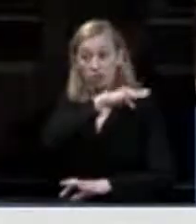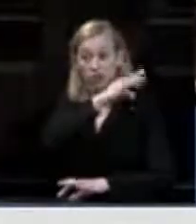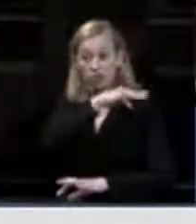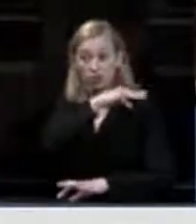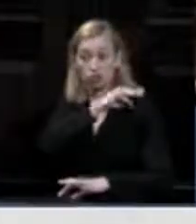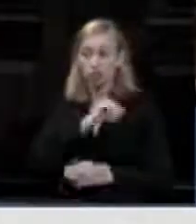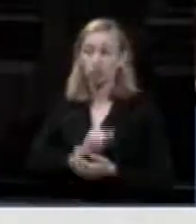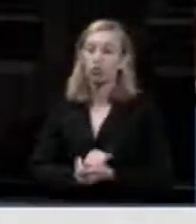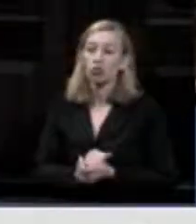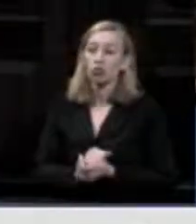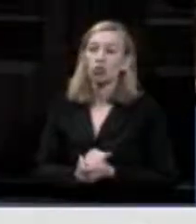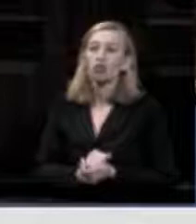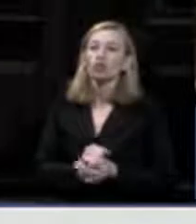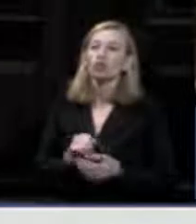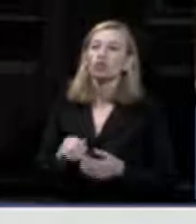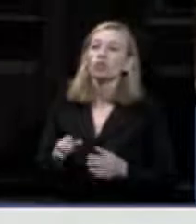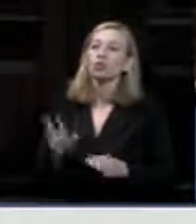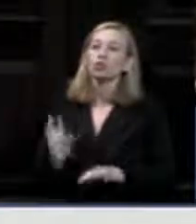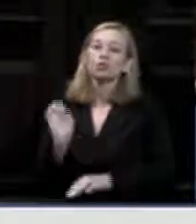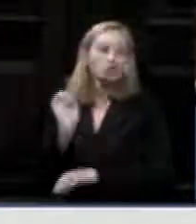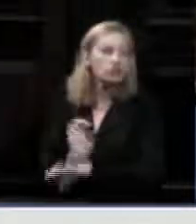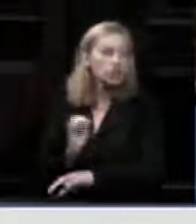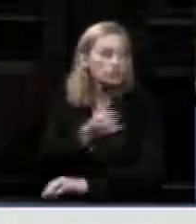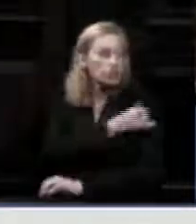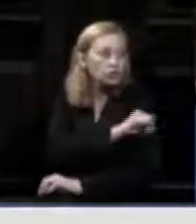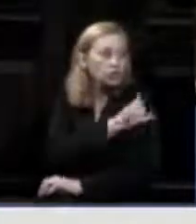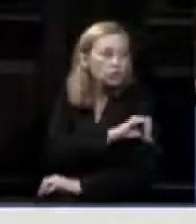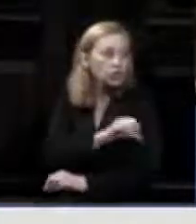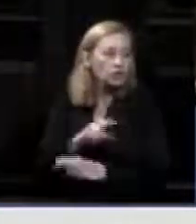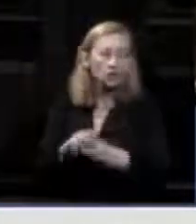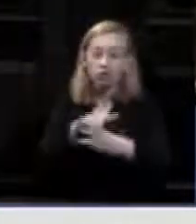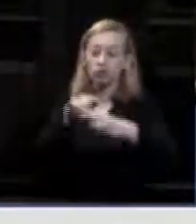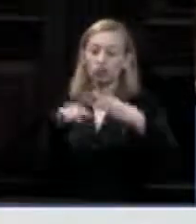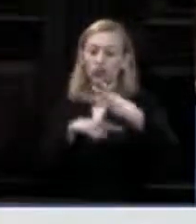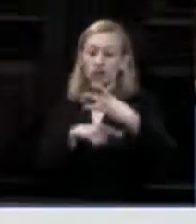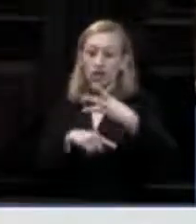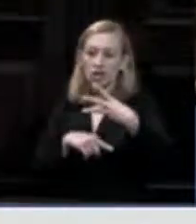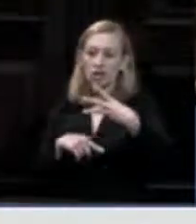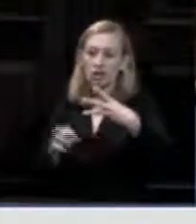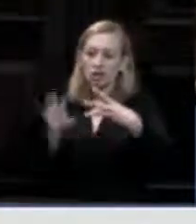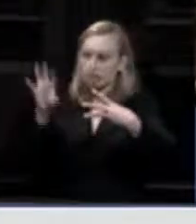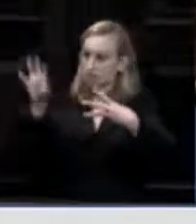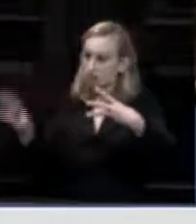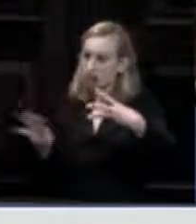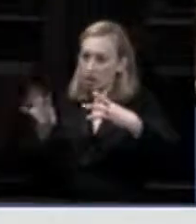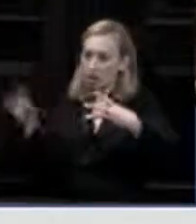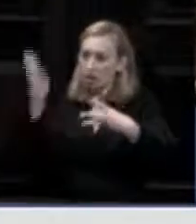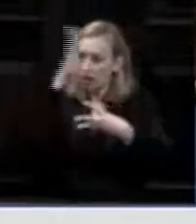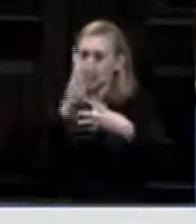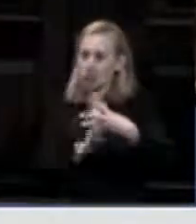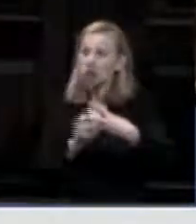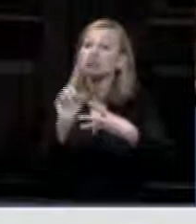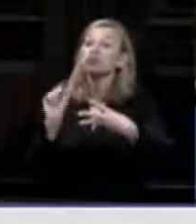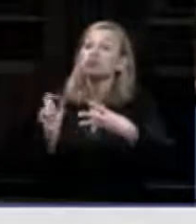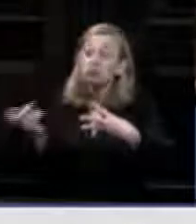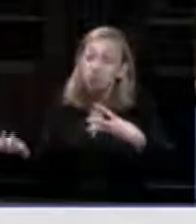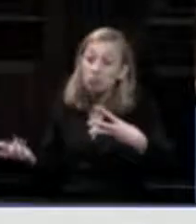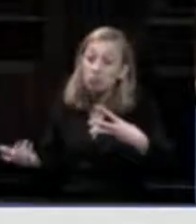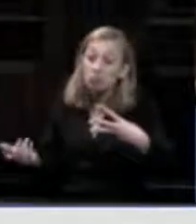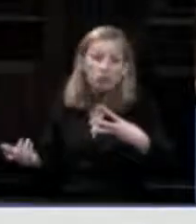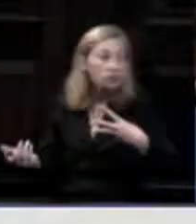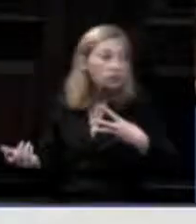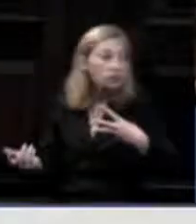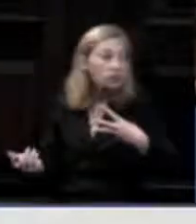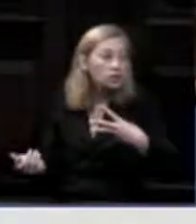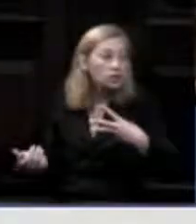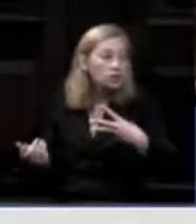ano, o estado do Rio de Janeiro foi um dos 3 estados brasileiros que